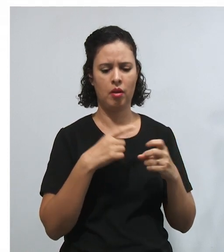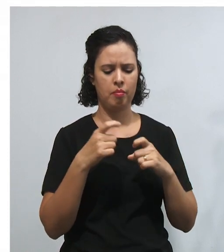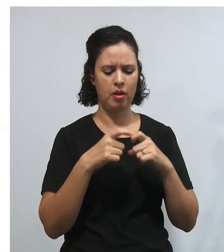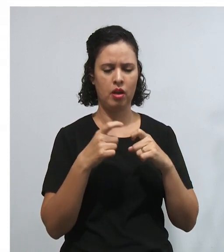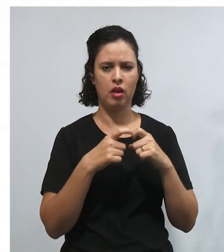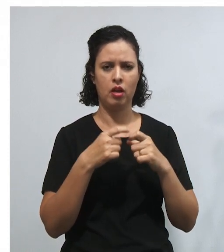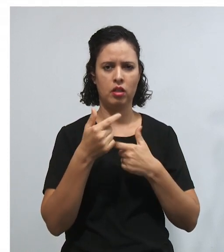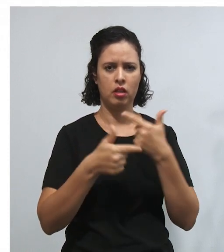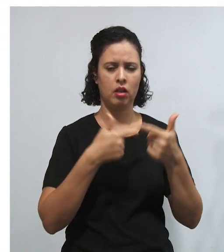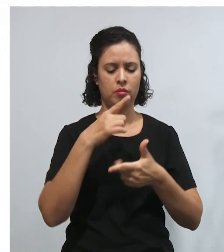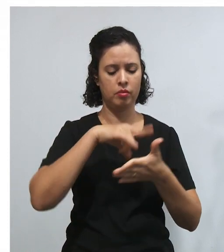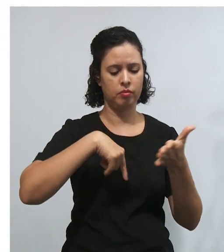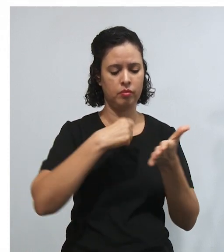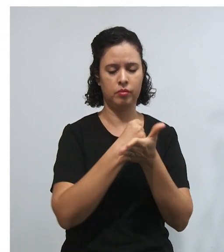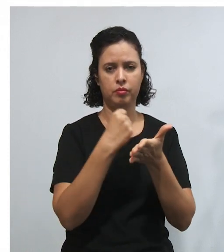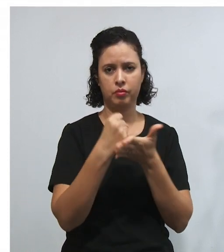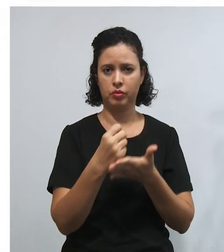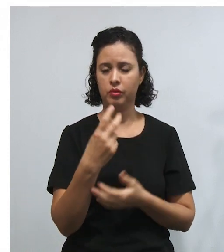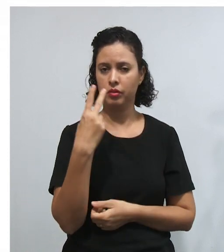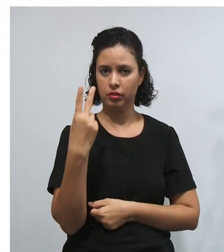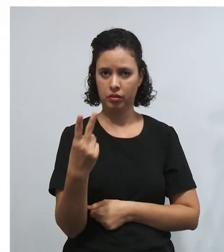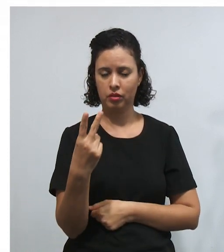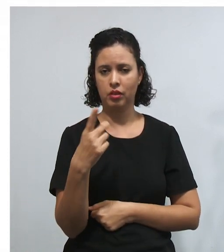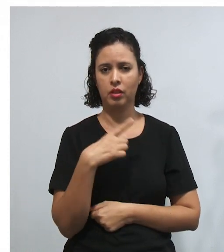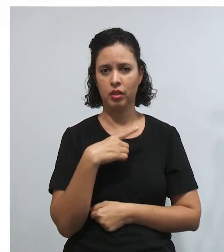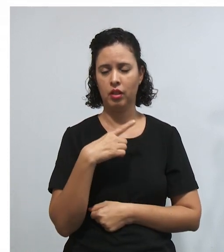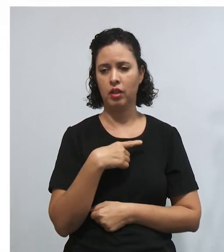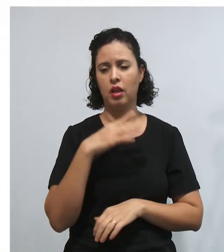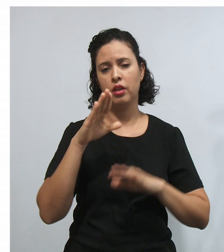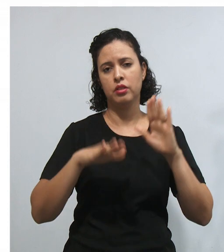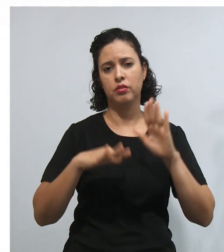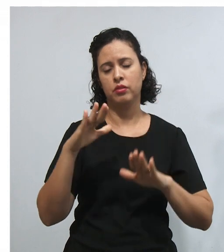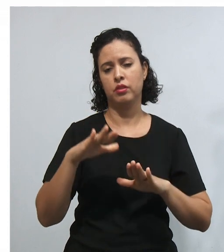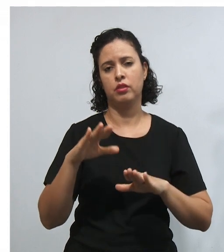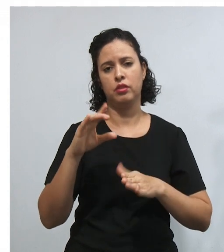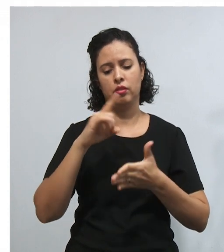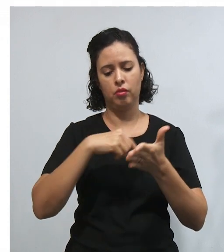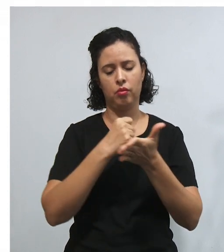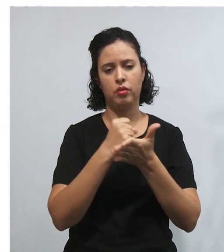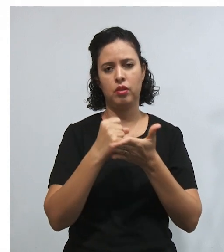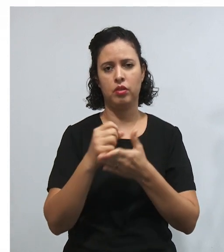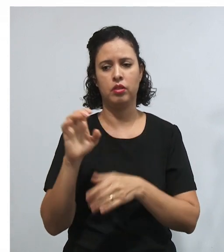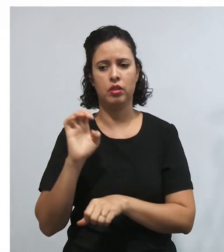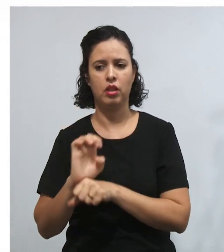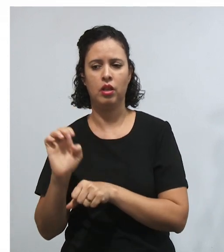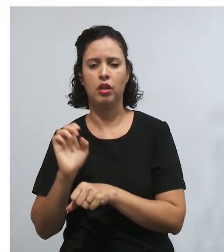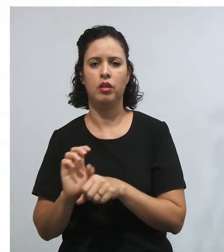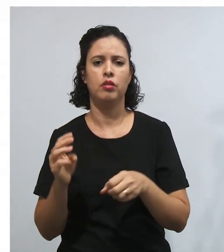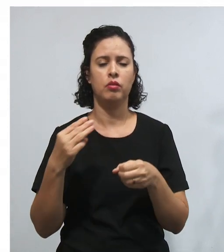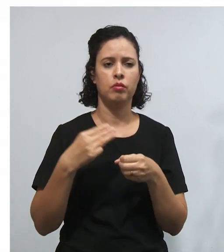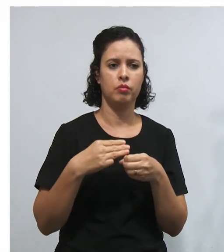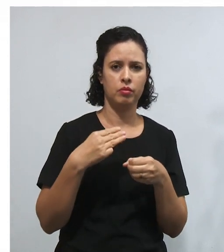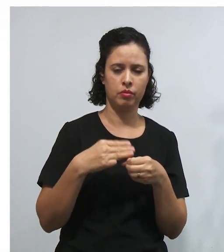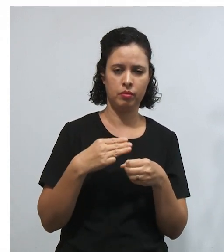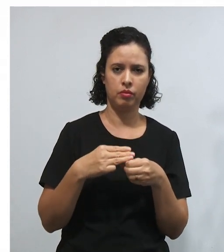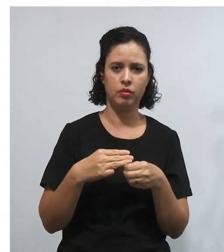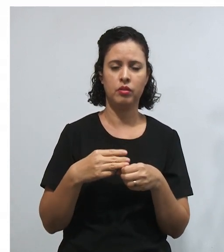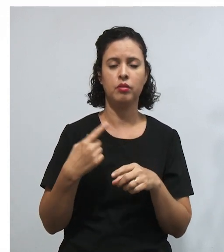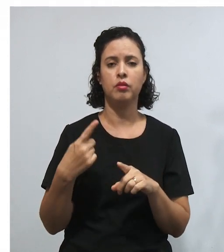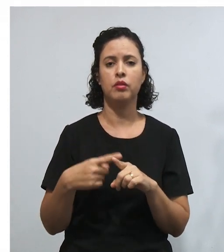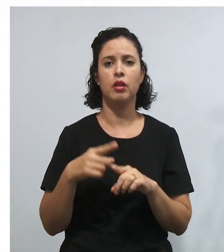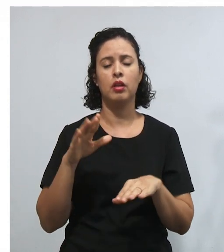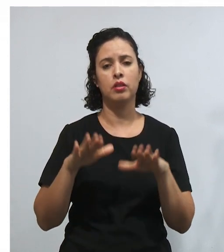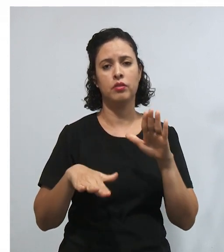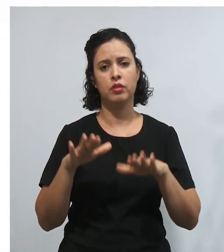vários médicos que têm 2 contratos, por exemplo, né? Tem um contrato no estado e outro no município, né? É